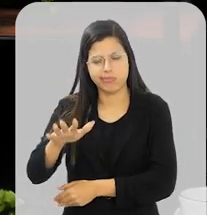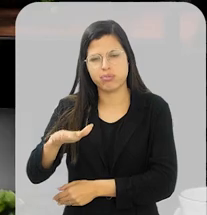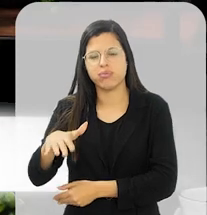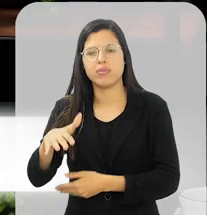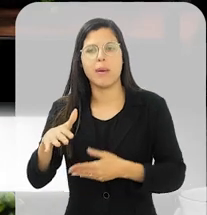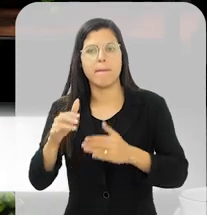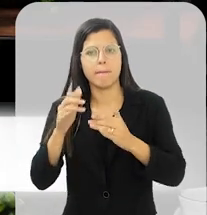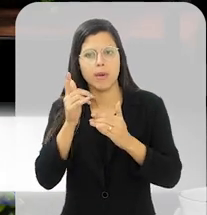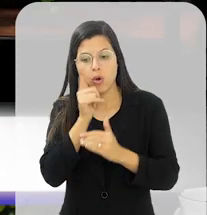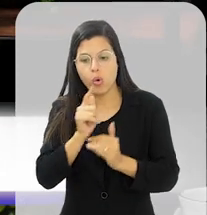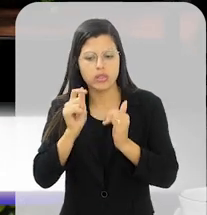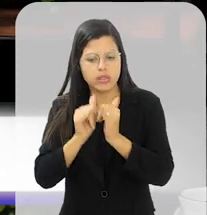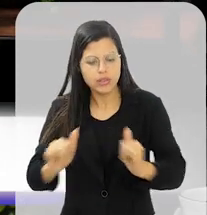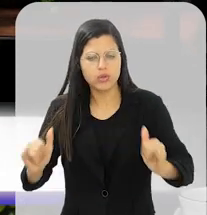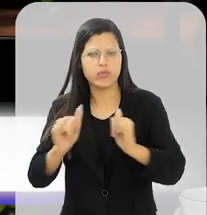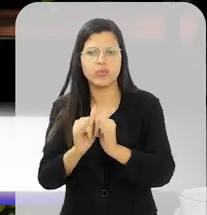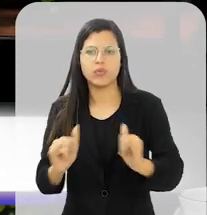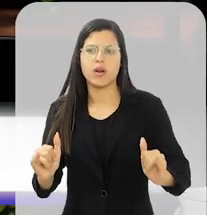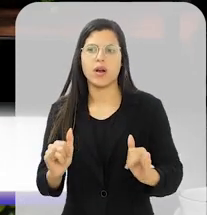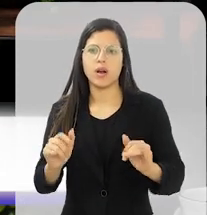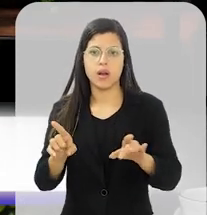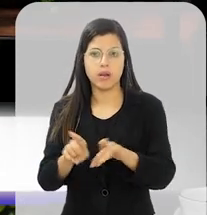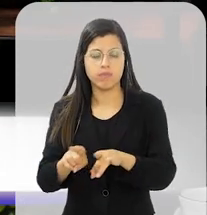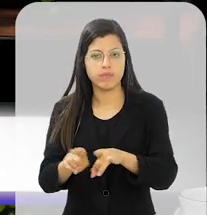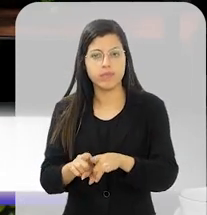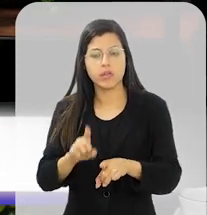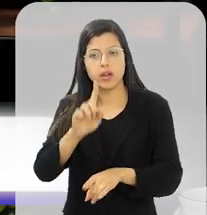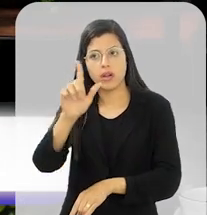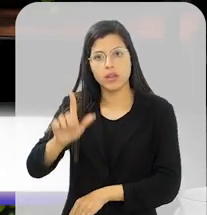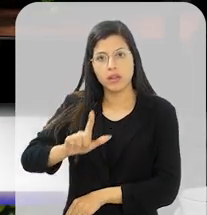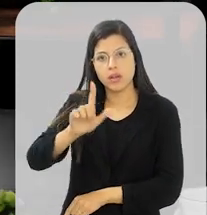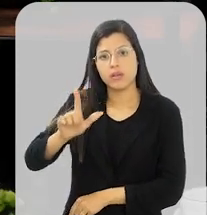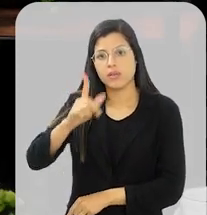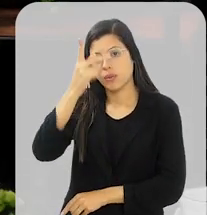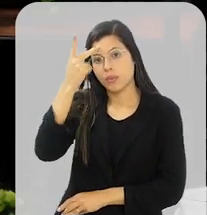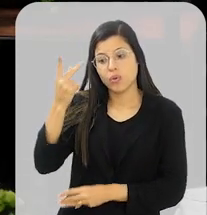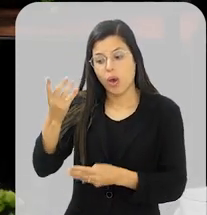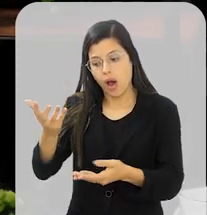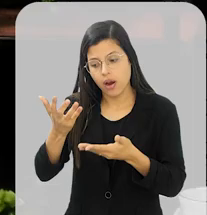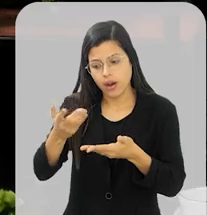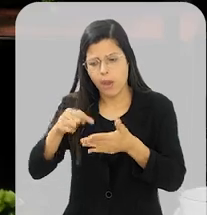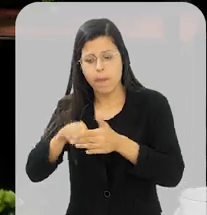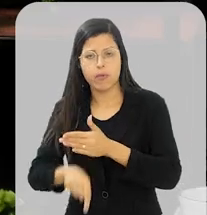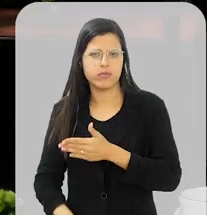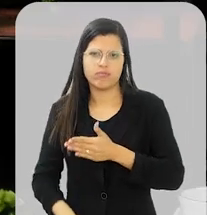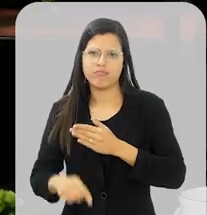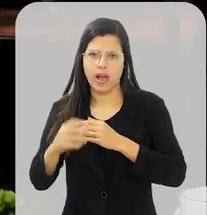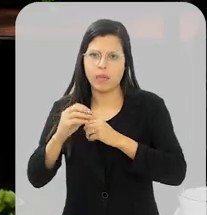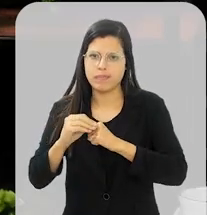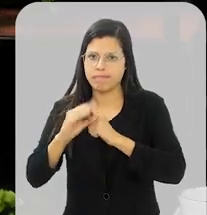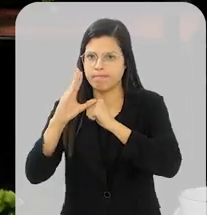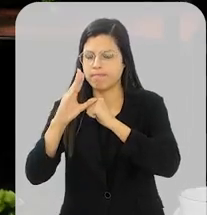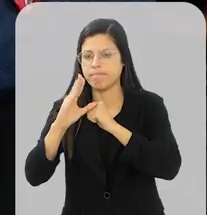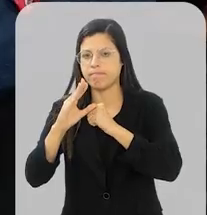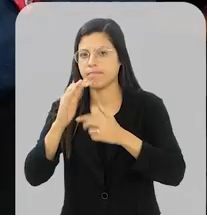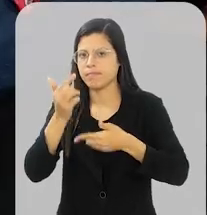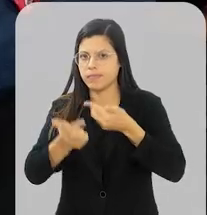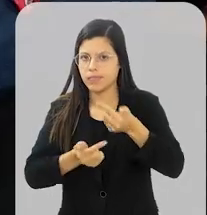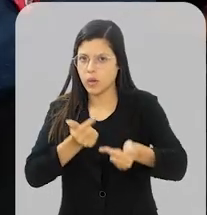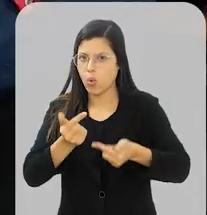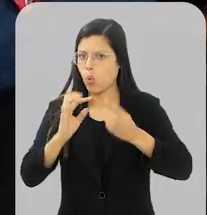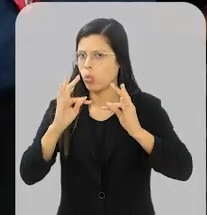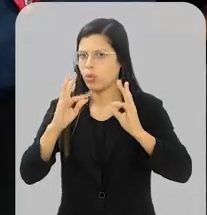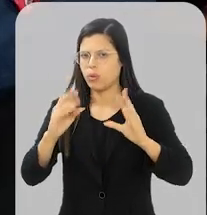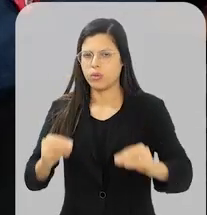acessível, né, para divulgar bem mesmo, e a gente leva aquela literatura que a pessoa quer se aprofundar. E a